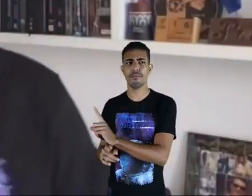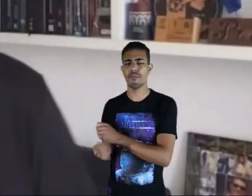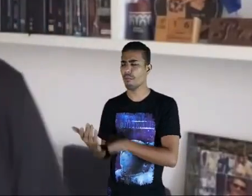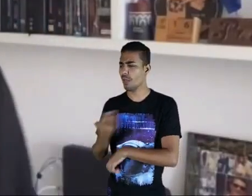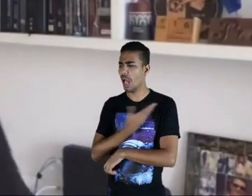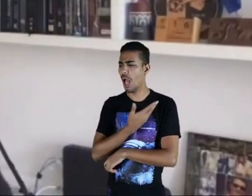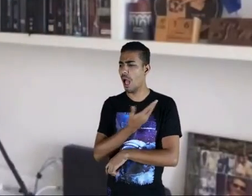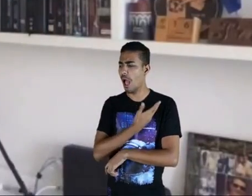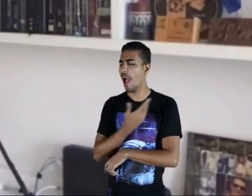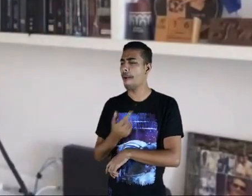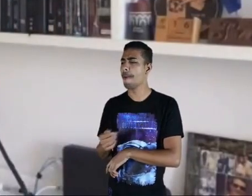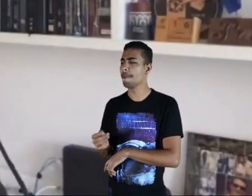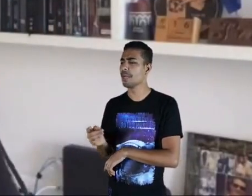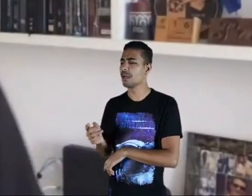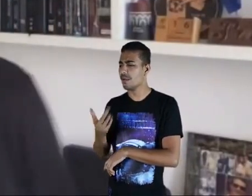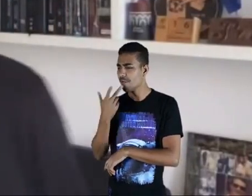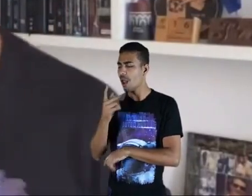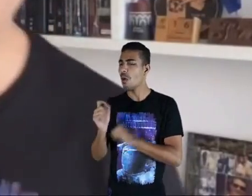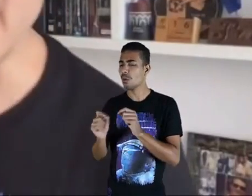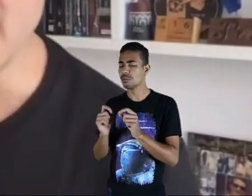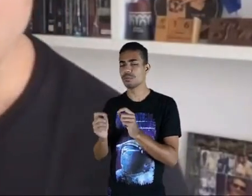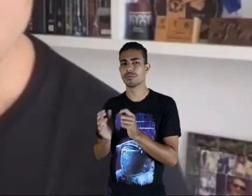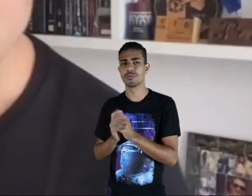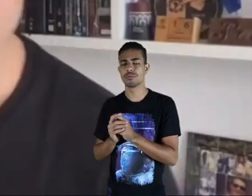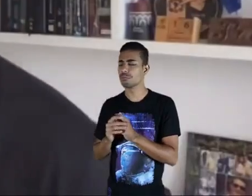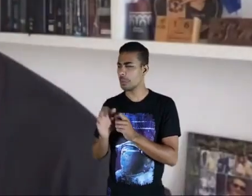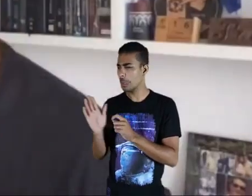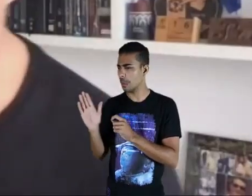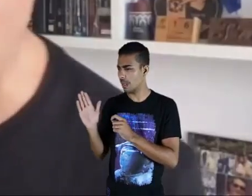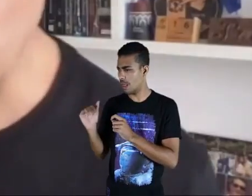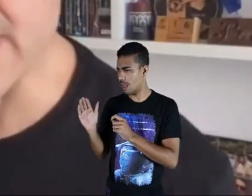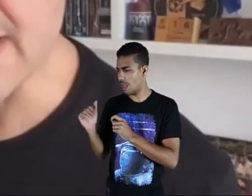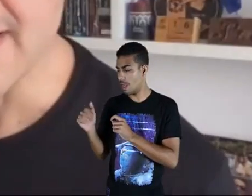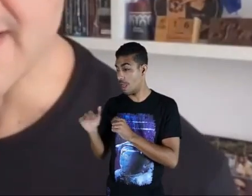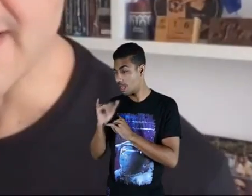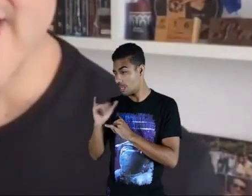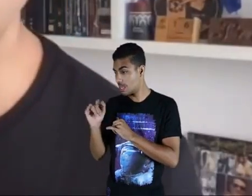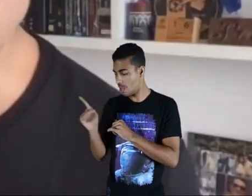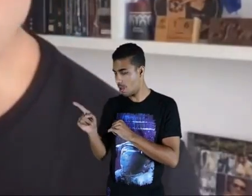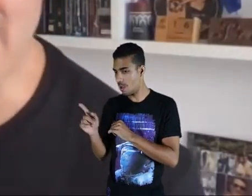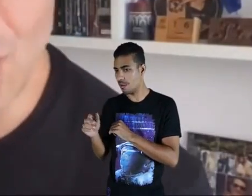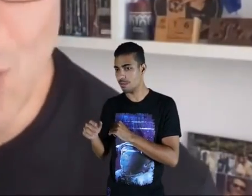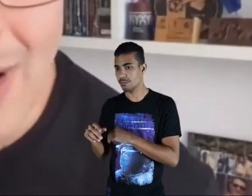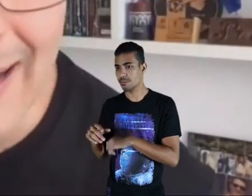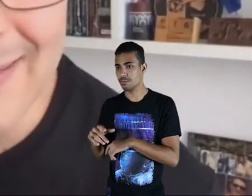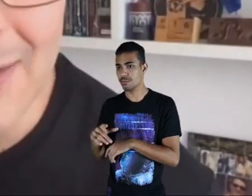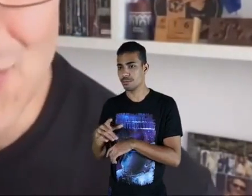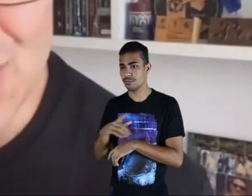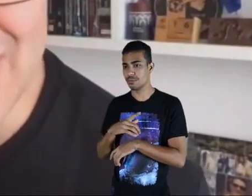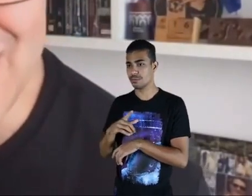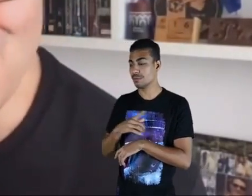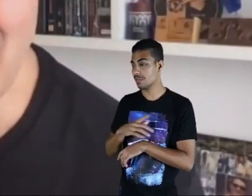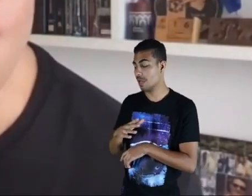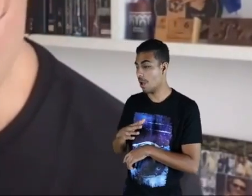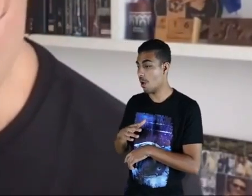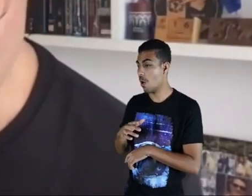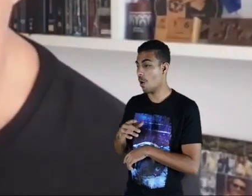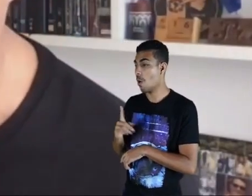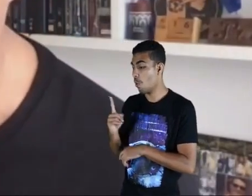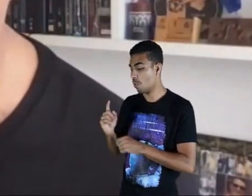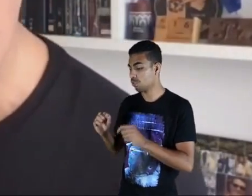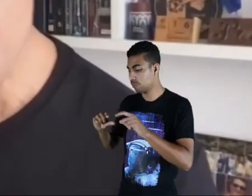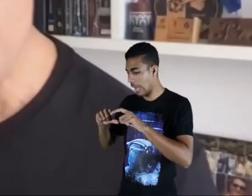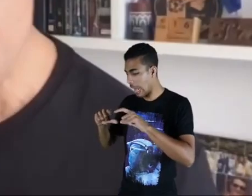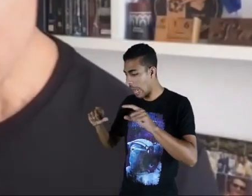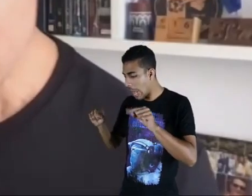amiga vem até próximo dela e diz assim, ei, deixa eu dizer uma coisa, eu tenho aqui um cartãozinho